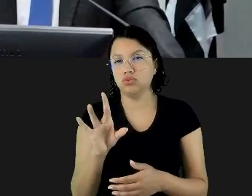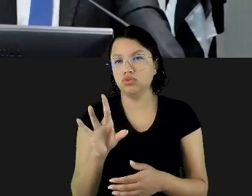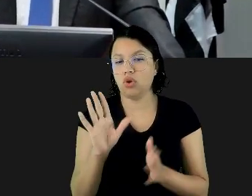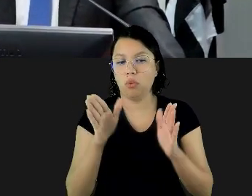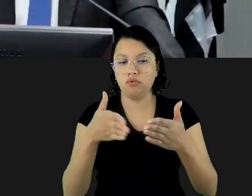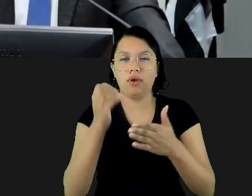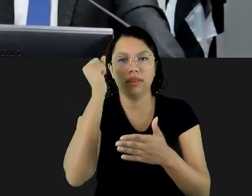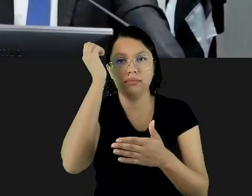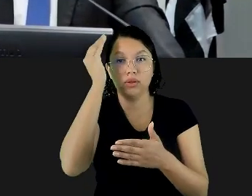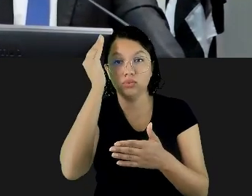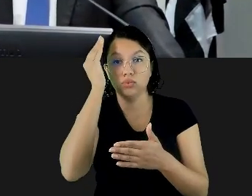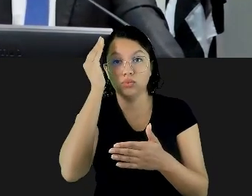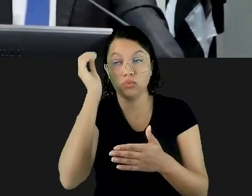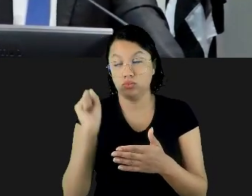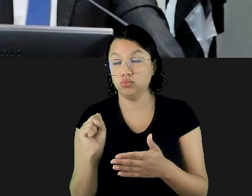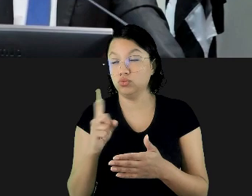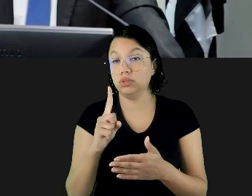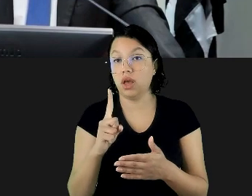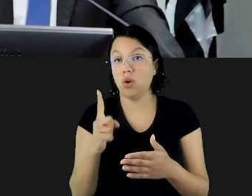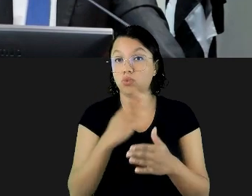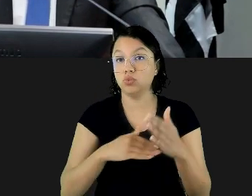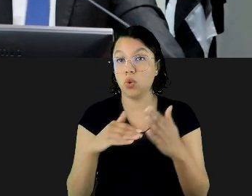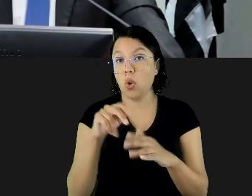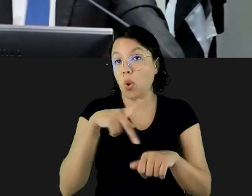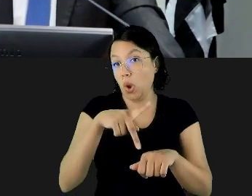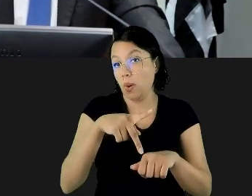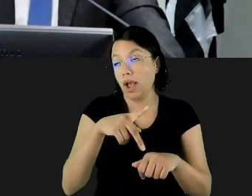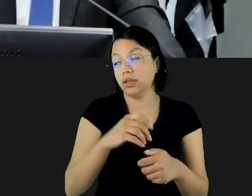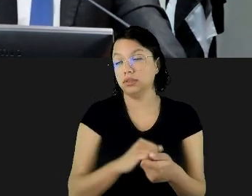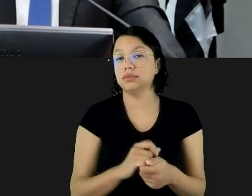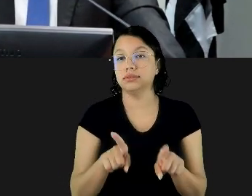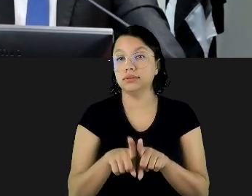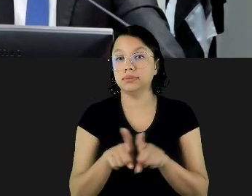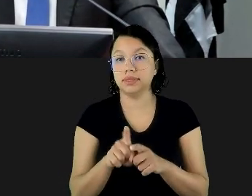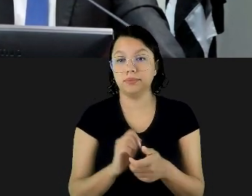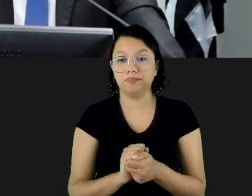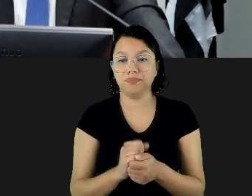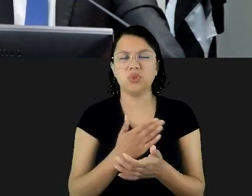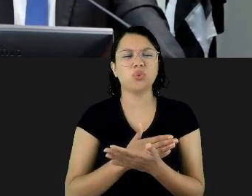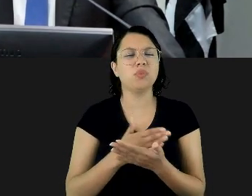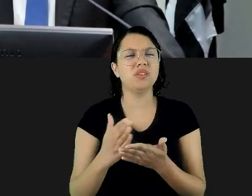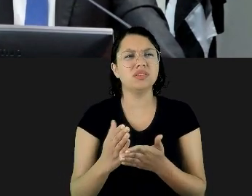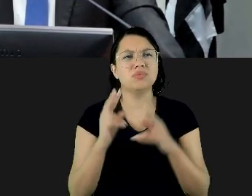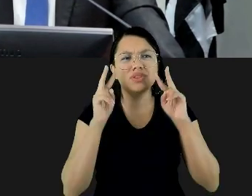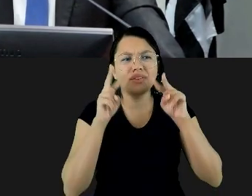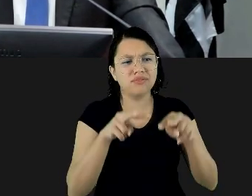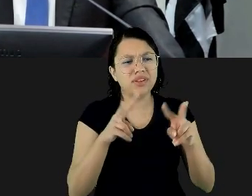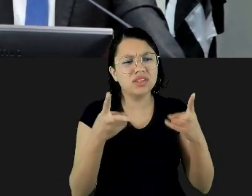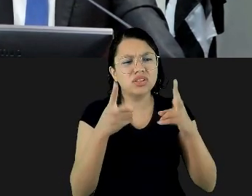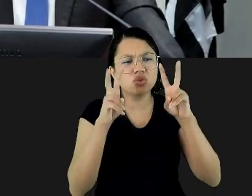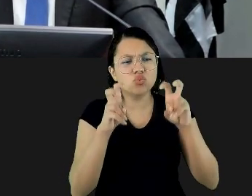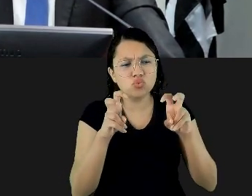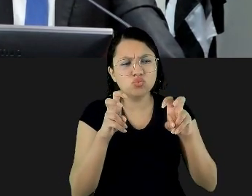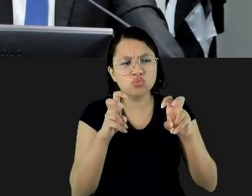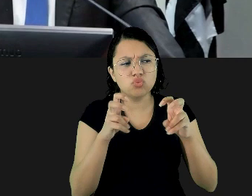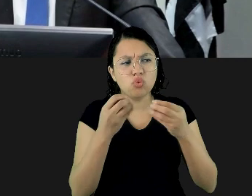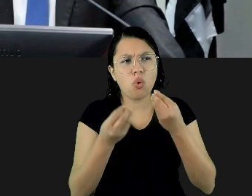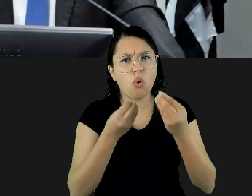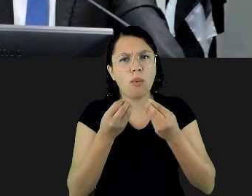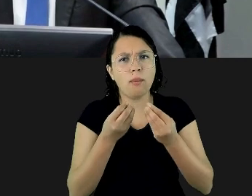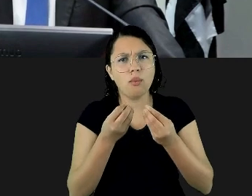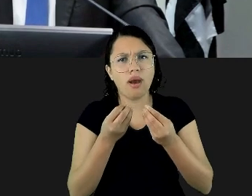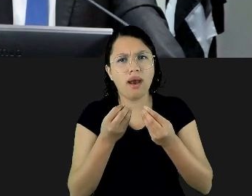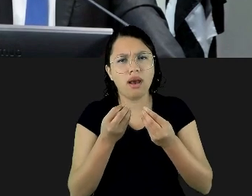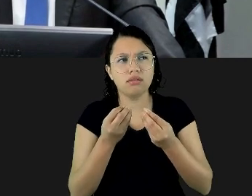país. A gente começou a pegar essa pauta como uma prioridade do mandato.